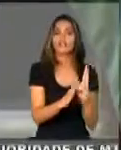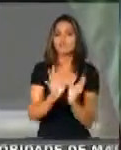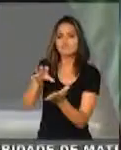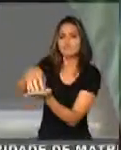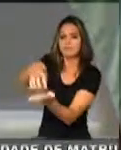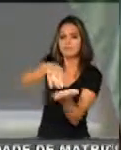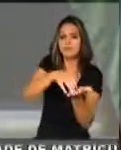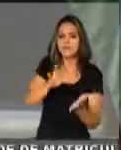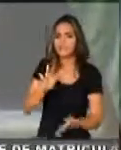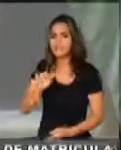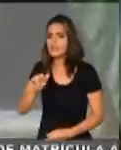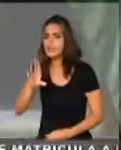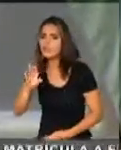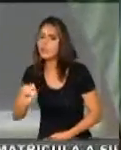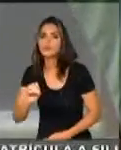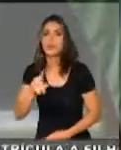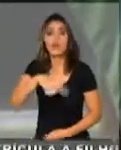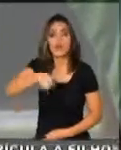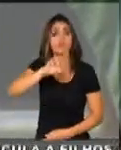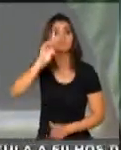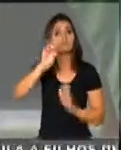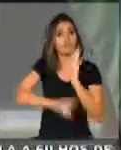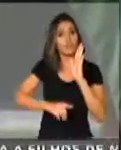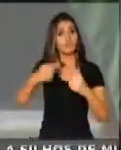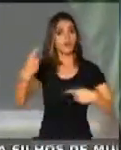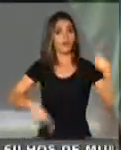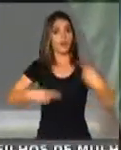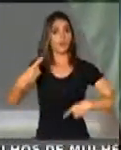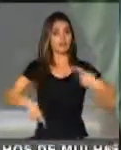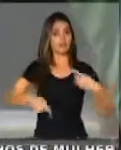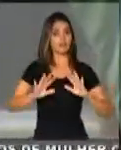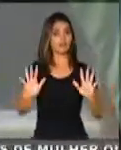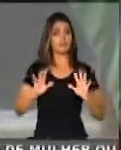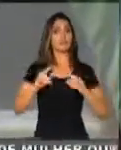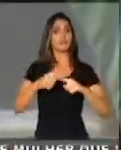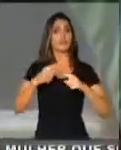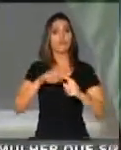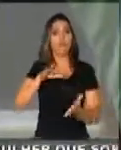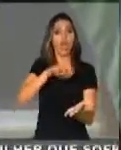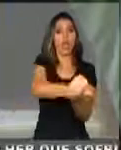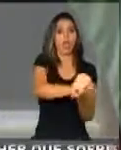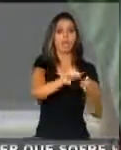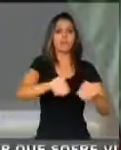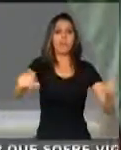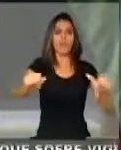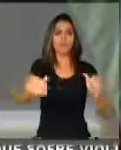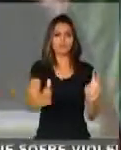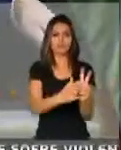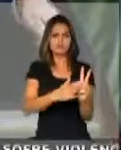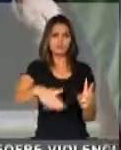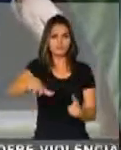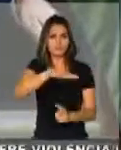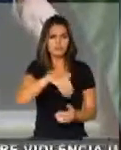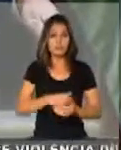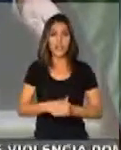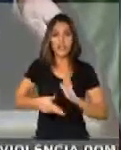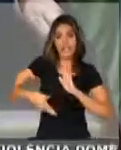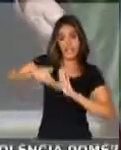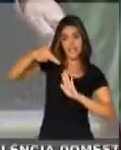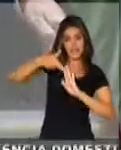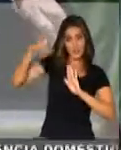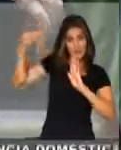de debater sobre os grandes projetos que afetam as suas terras. E essa resolução presidente, foi aprovada por